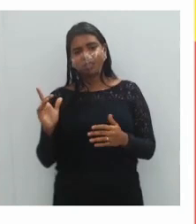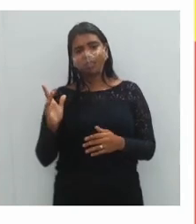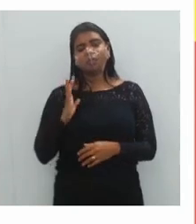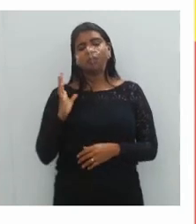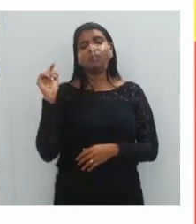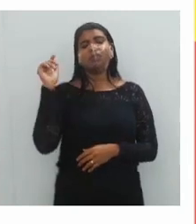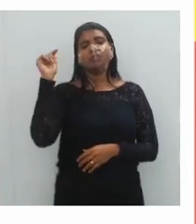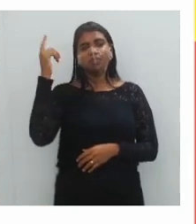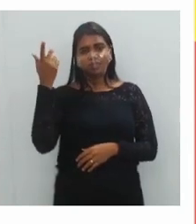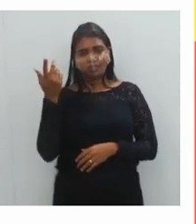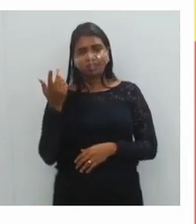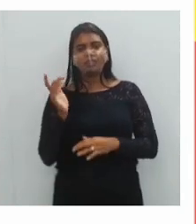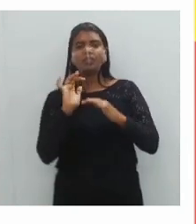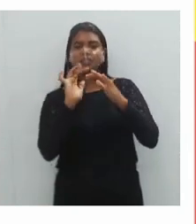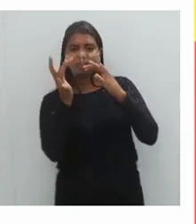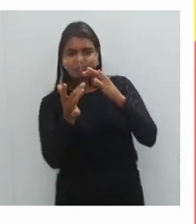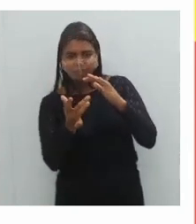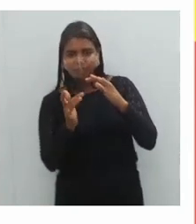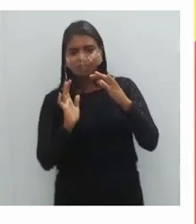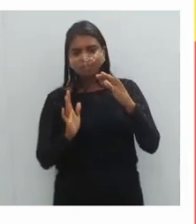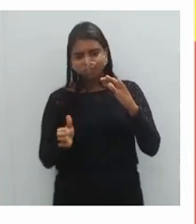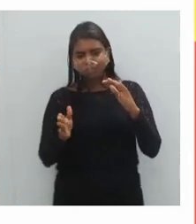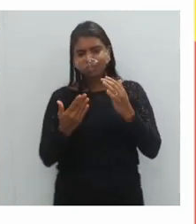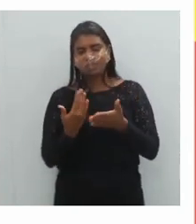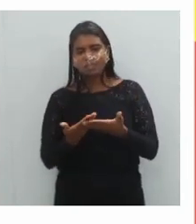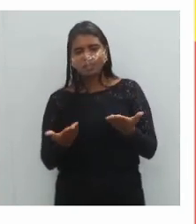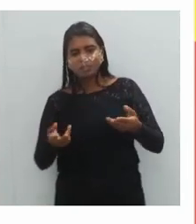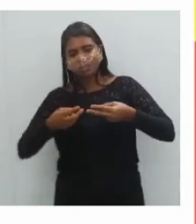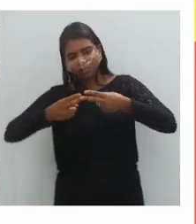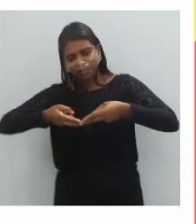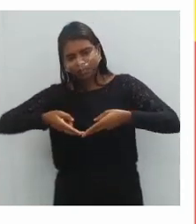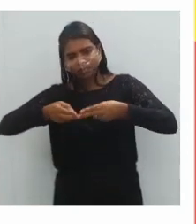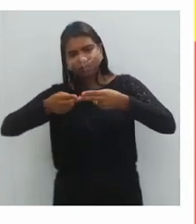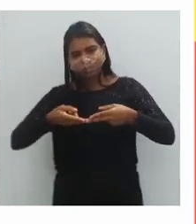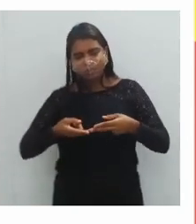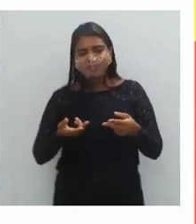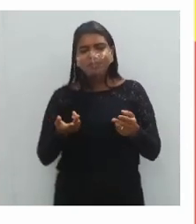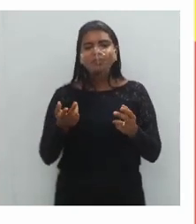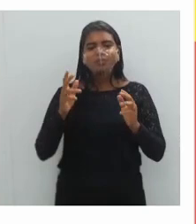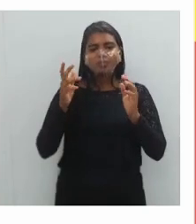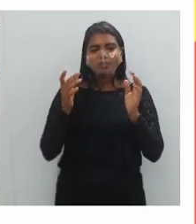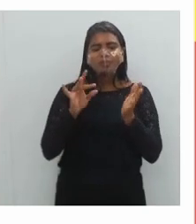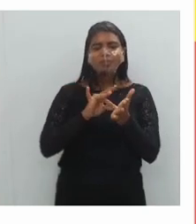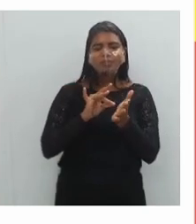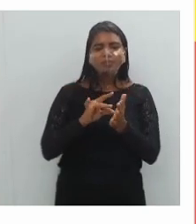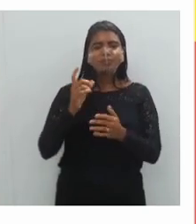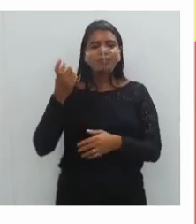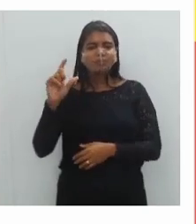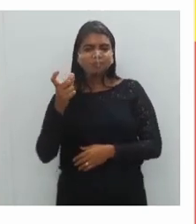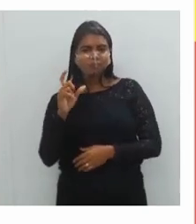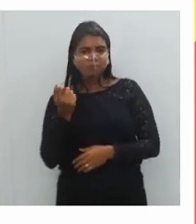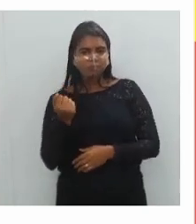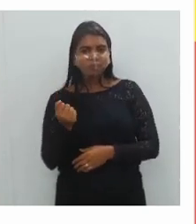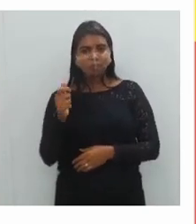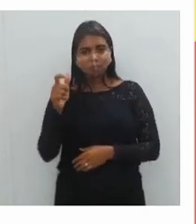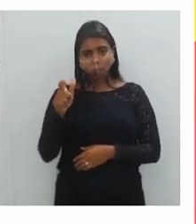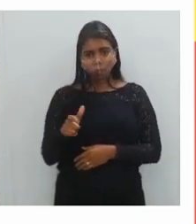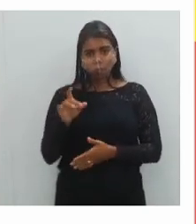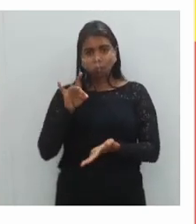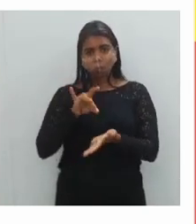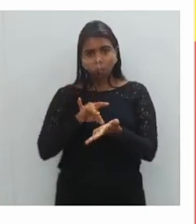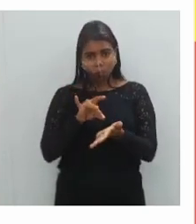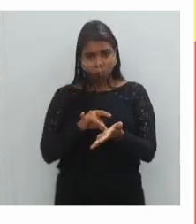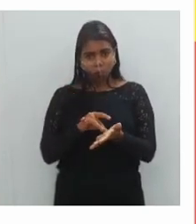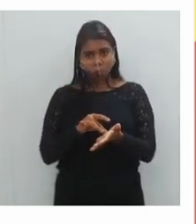rica. Nós temos aí uma personificação para opor o mundo real pobre ao